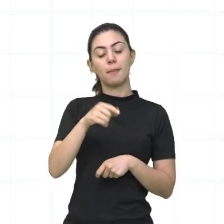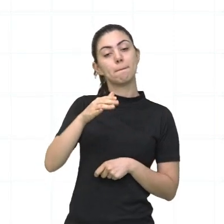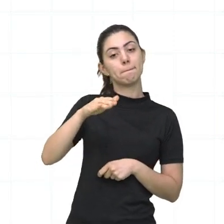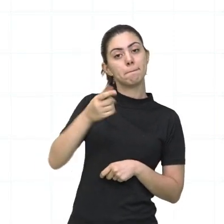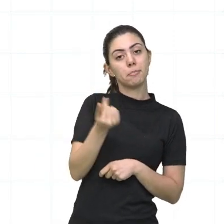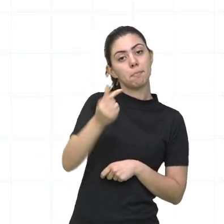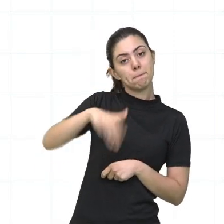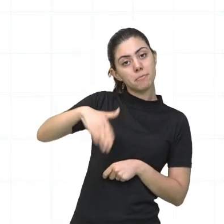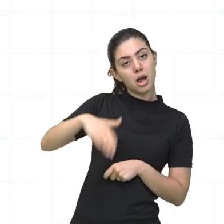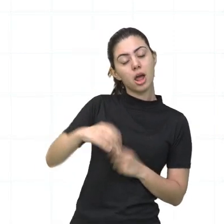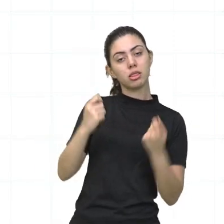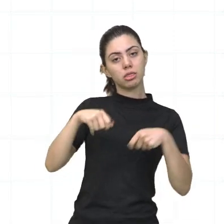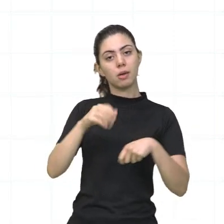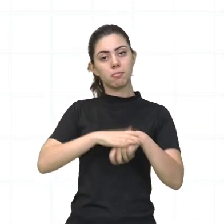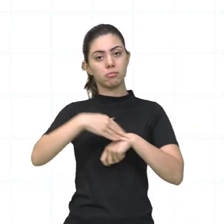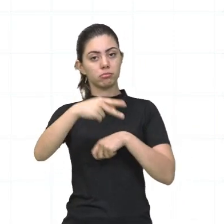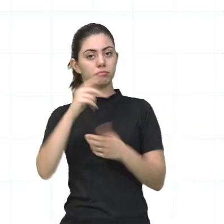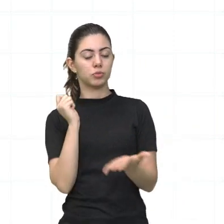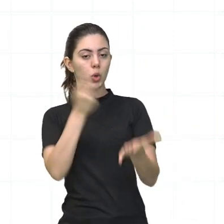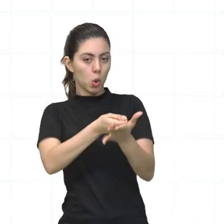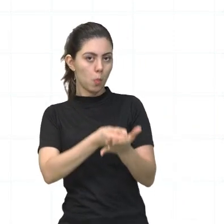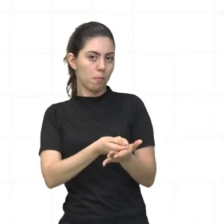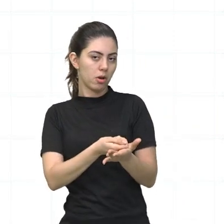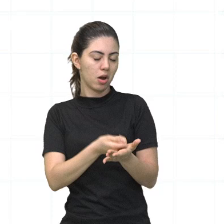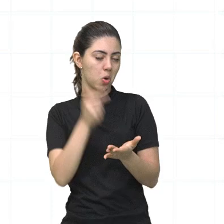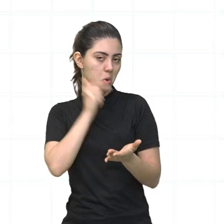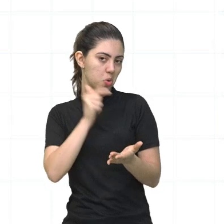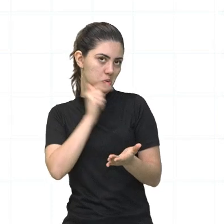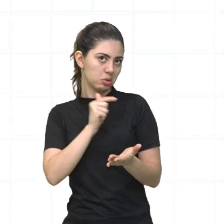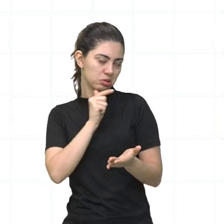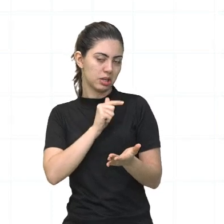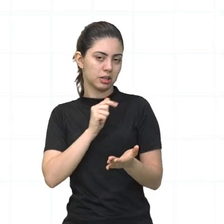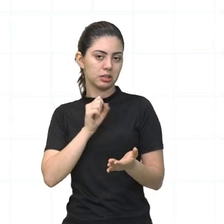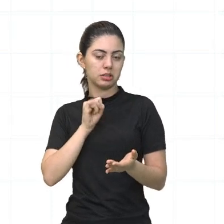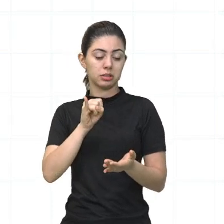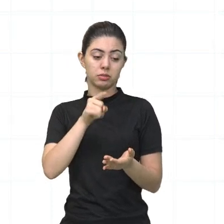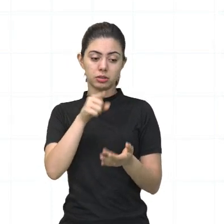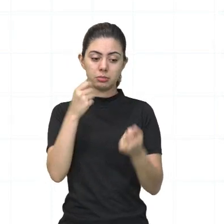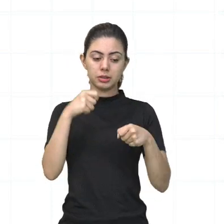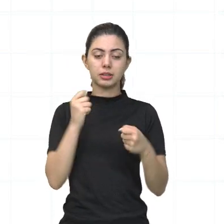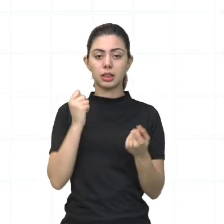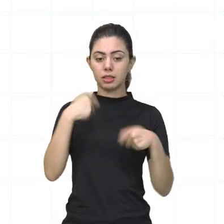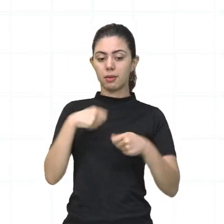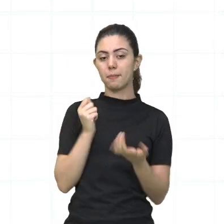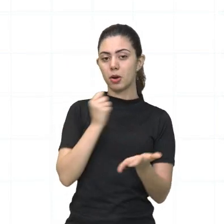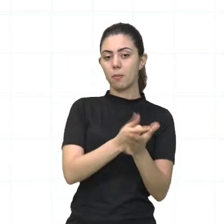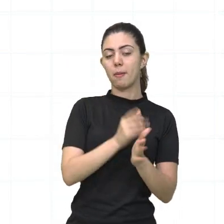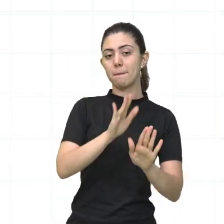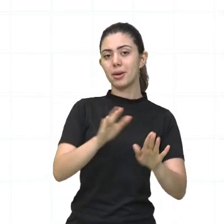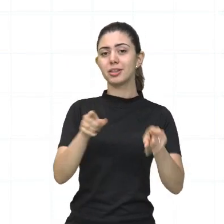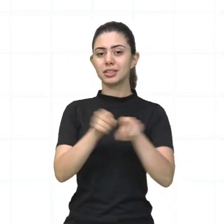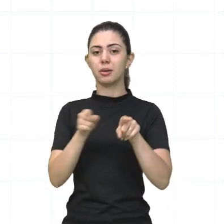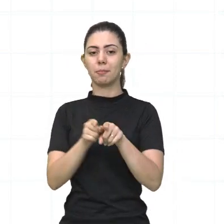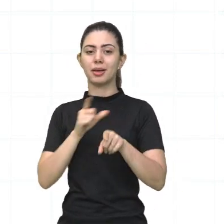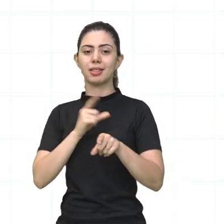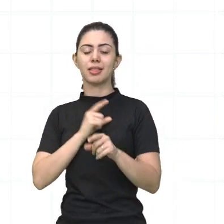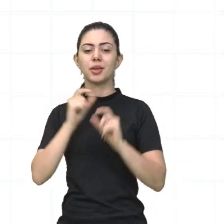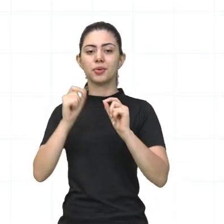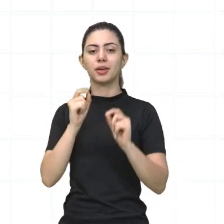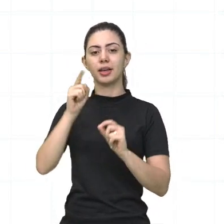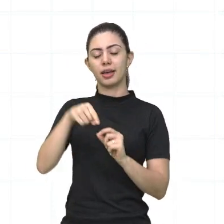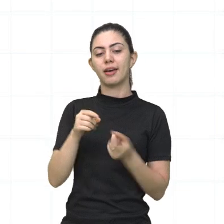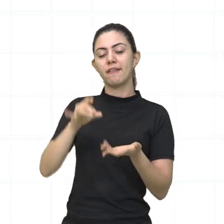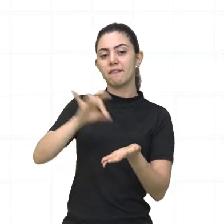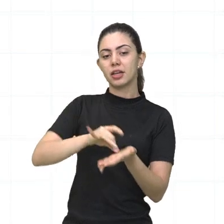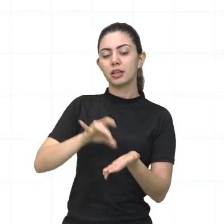portanto, você consegue comprar se caso você precisar, mas ao mesmo tempo ele trabalha com a ideia do literal,